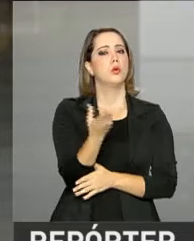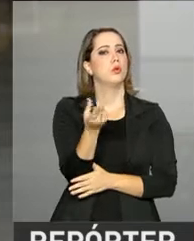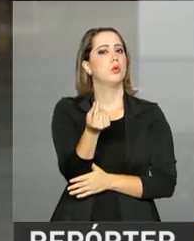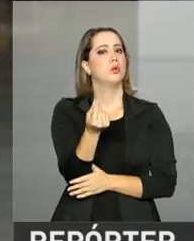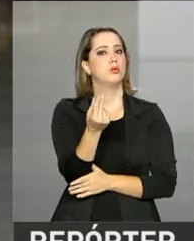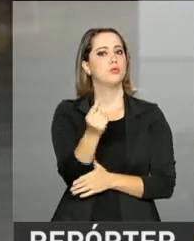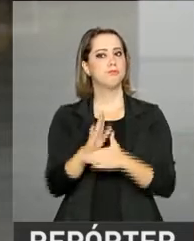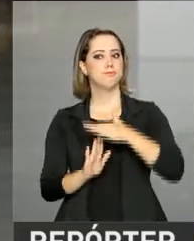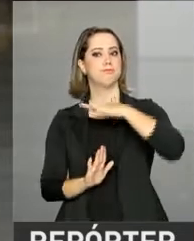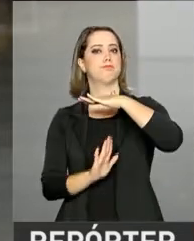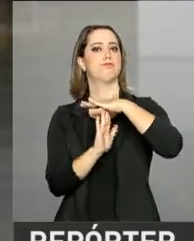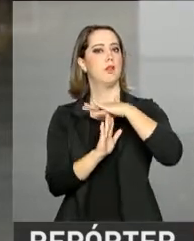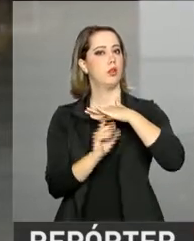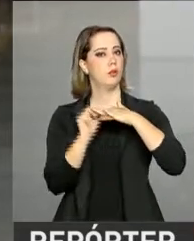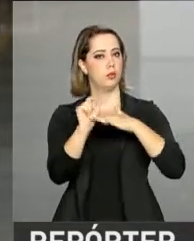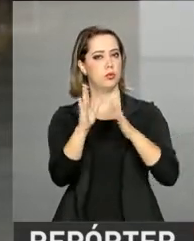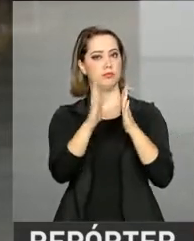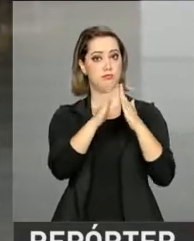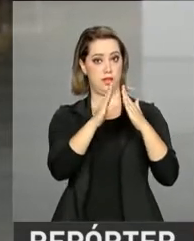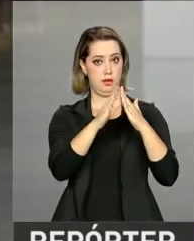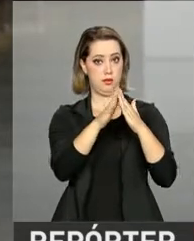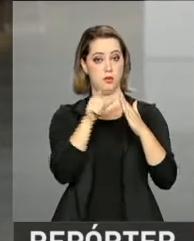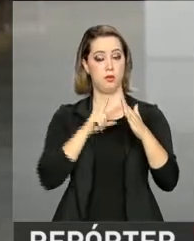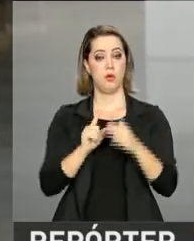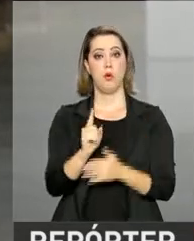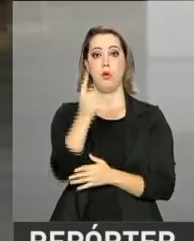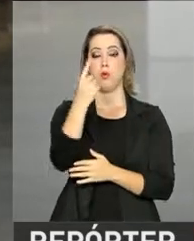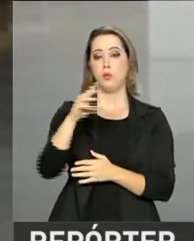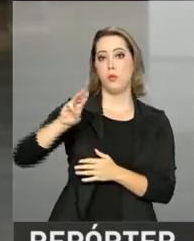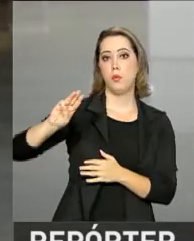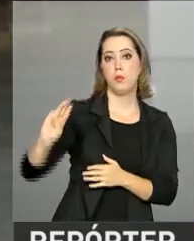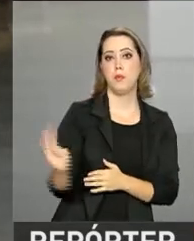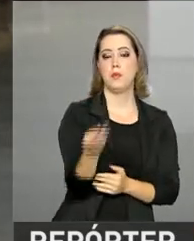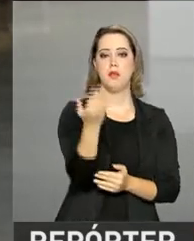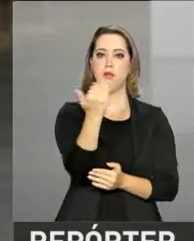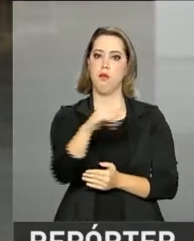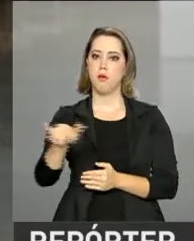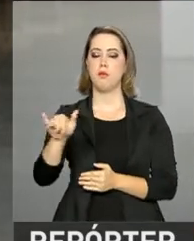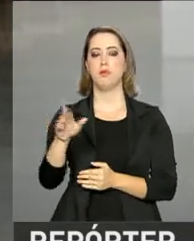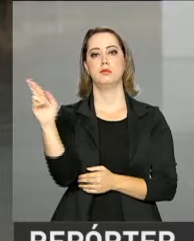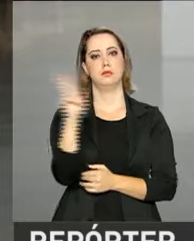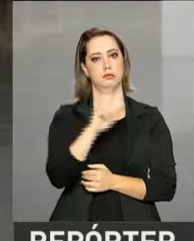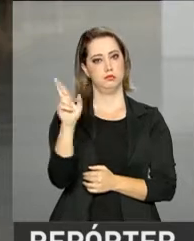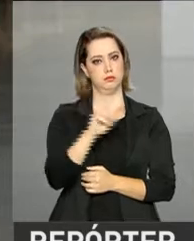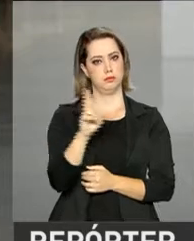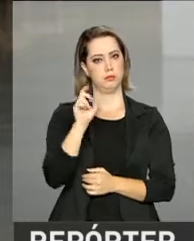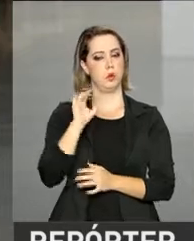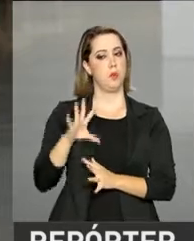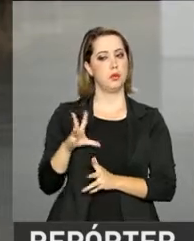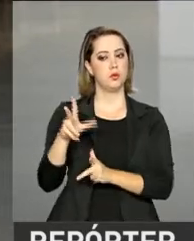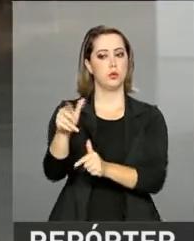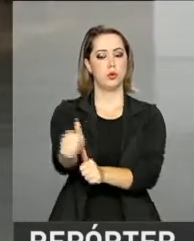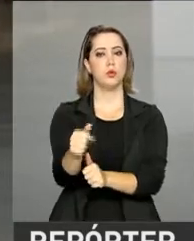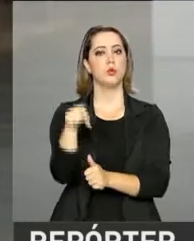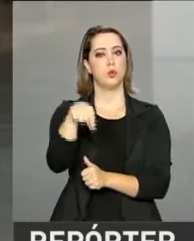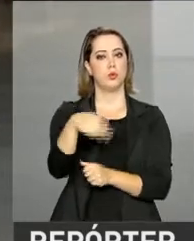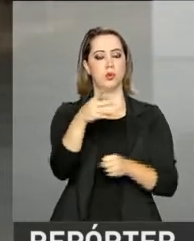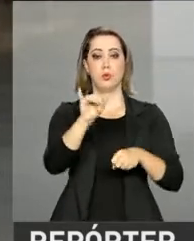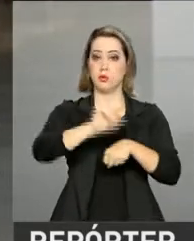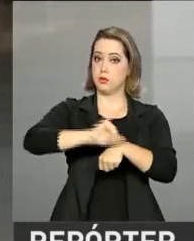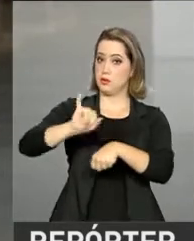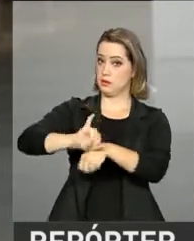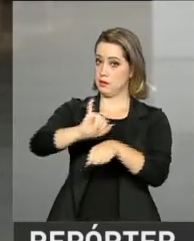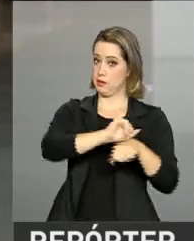limite do imóvel passa a ser de 1 milhão e meio de reais isso para todas as capitais do